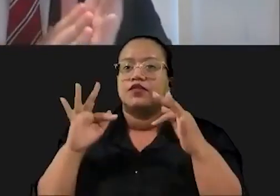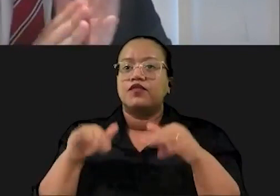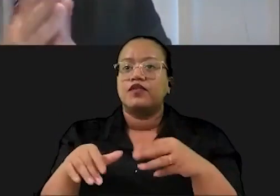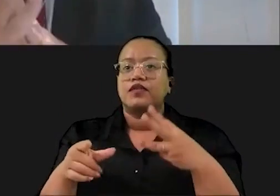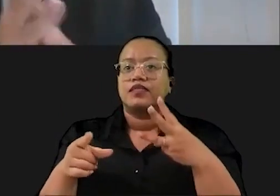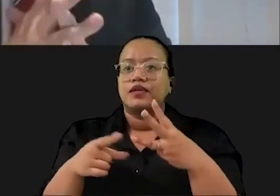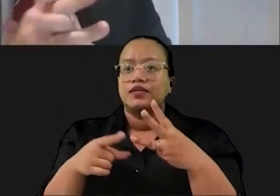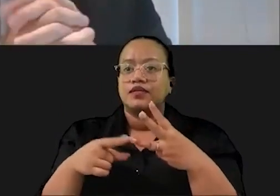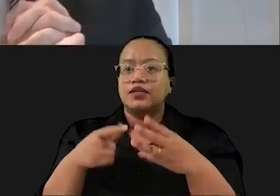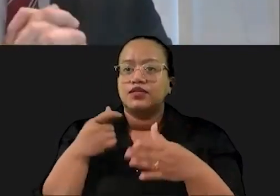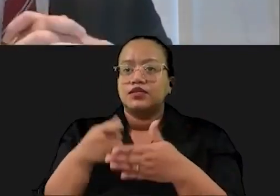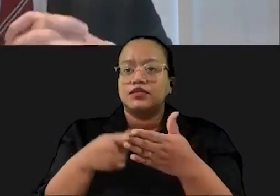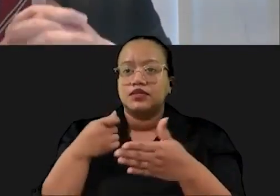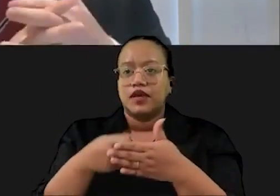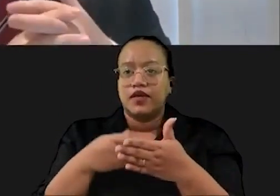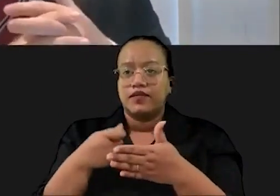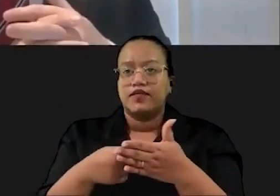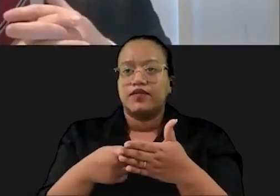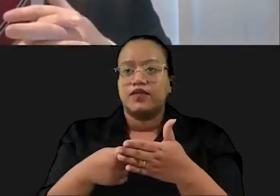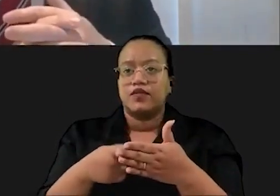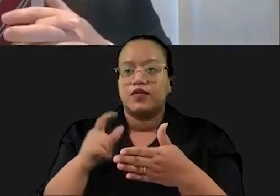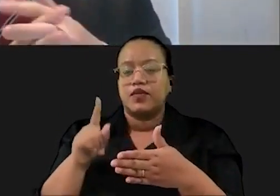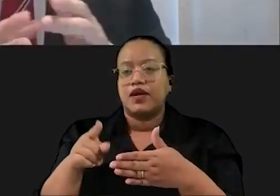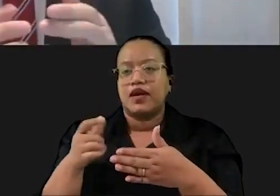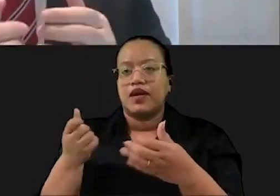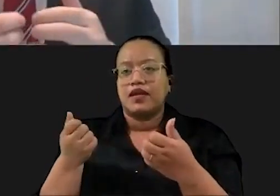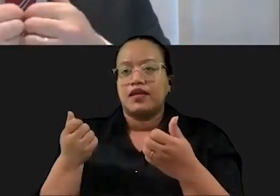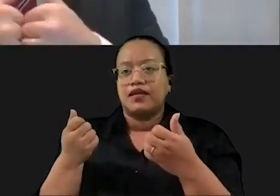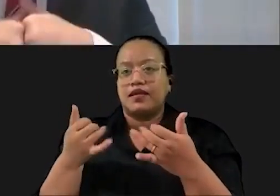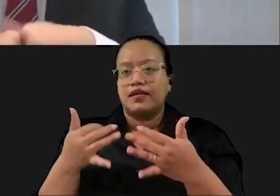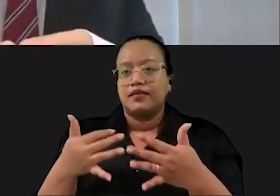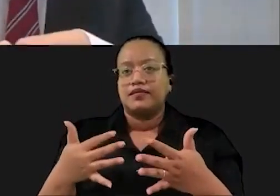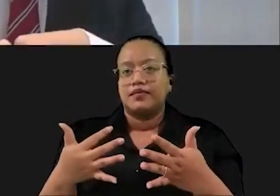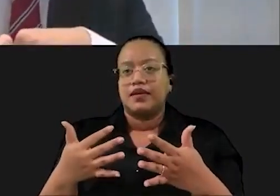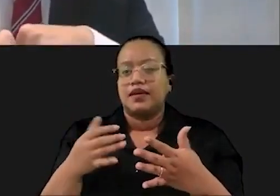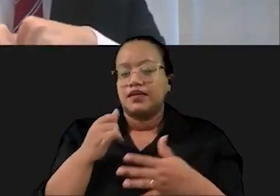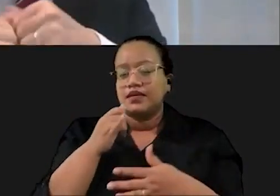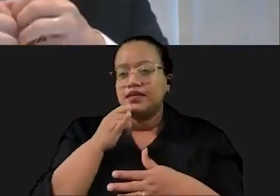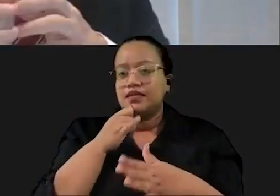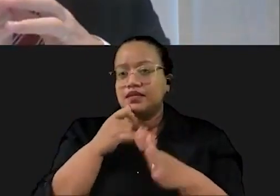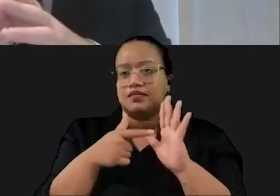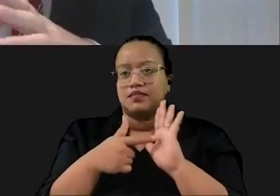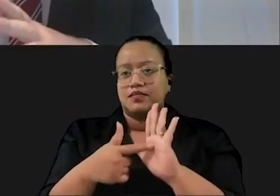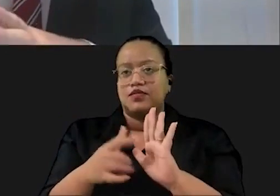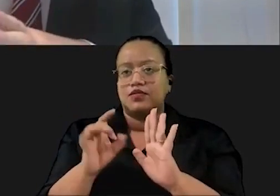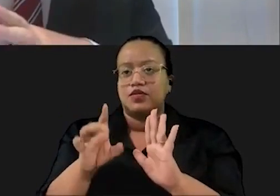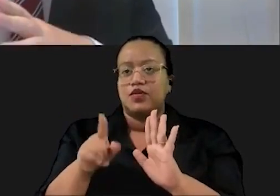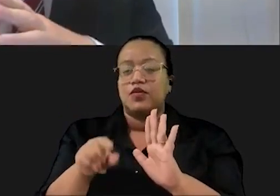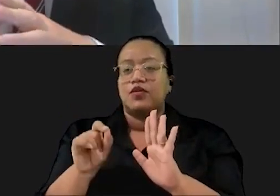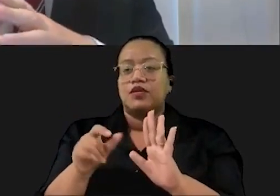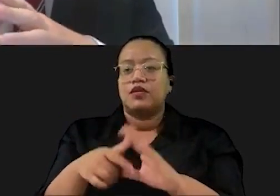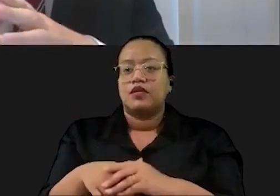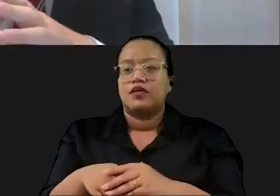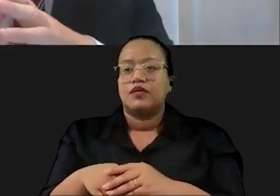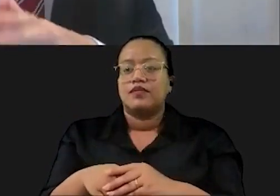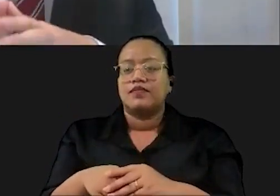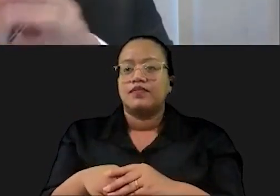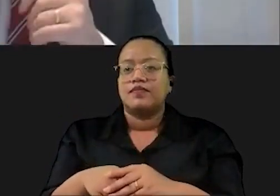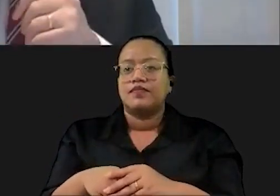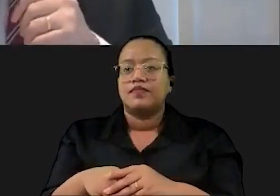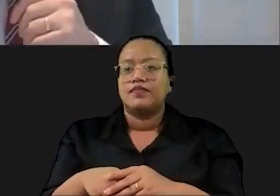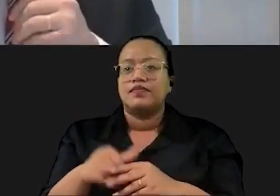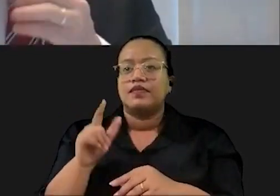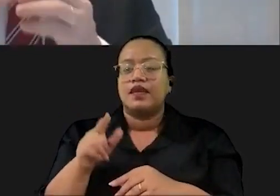apenas, né, tipo exemplificativo, é a implantação ou restituição da automatização. Quando chegou